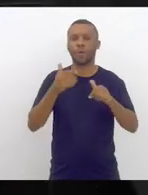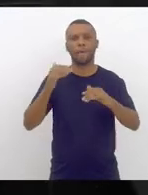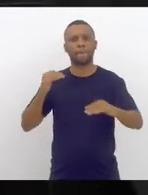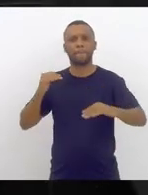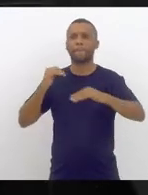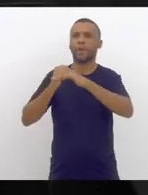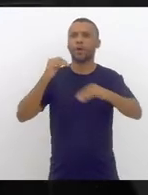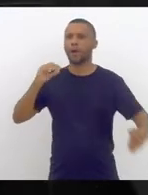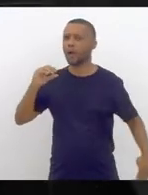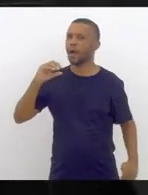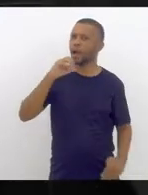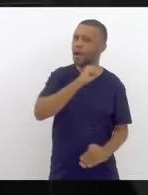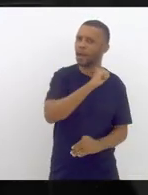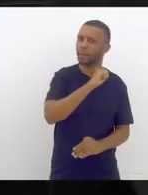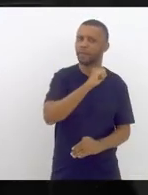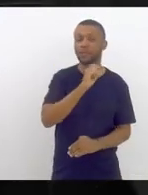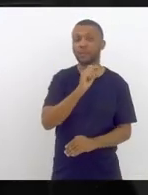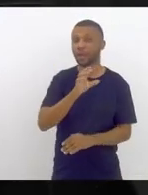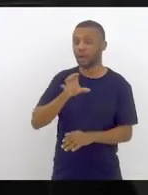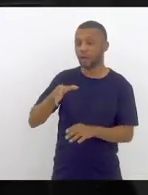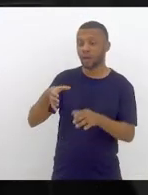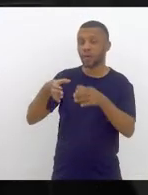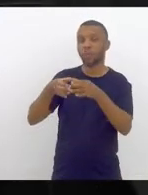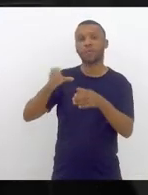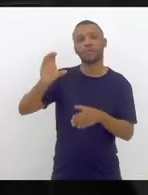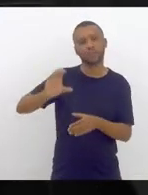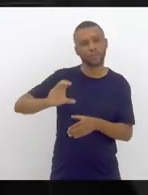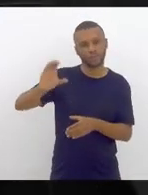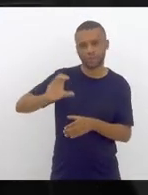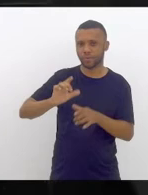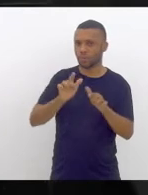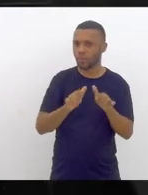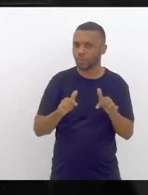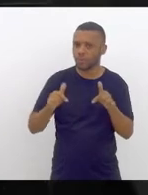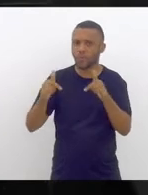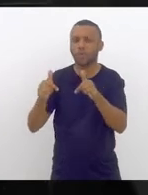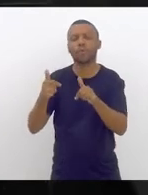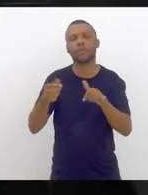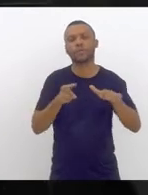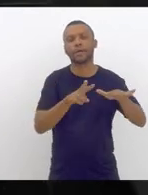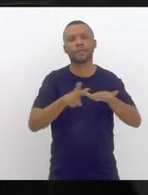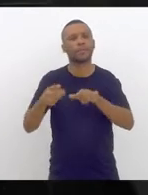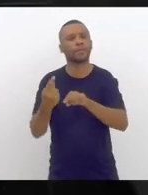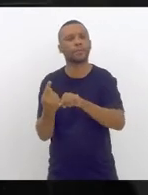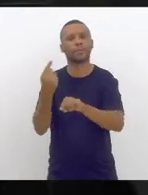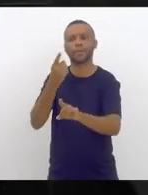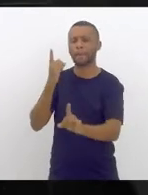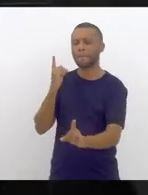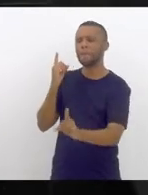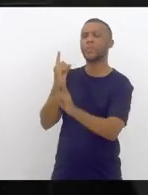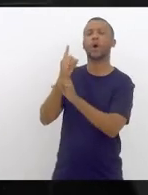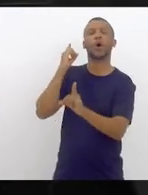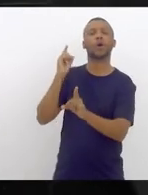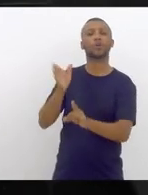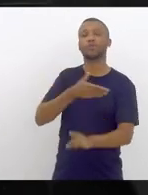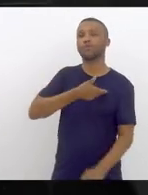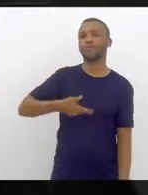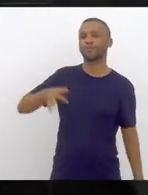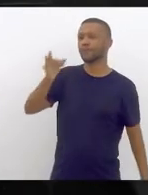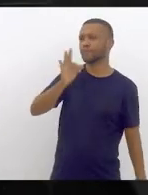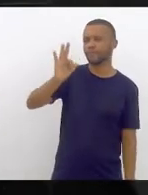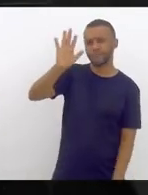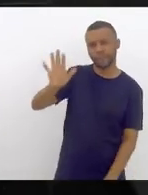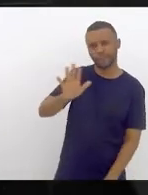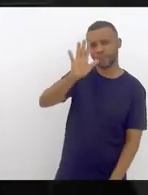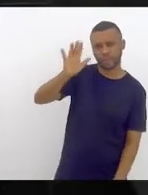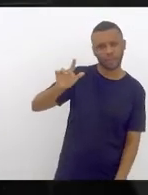a reação que a comunidade científica teve quando na semana passada descobriu que o governo federal tinha